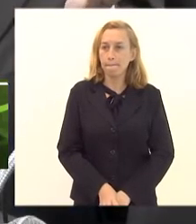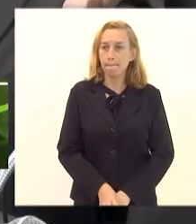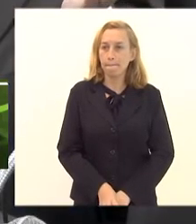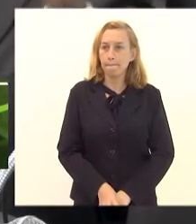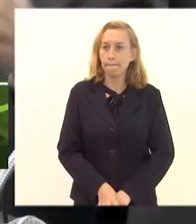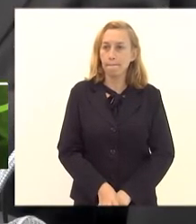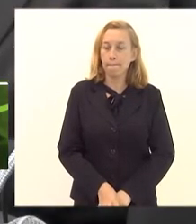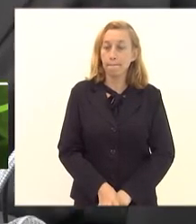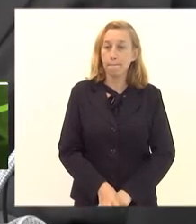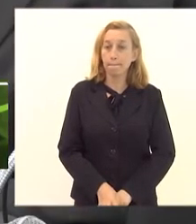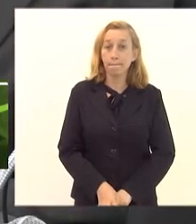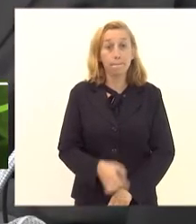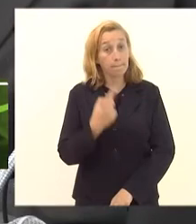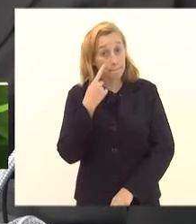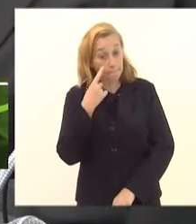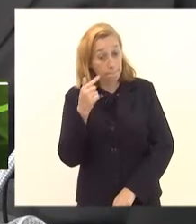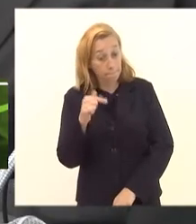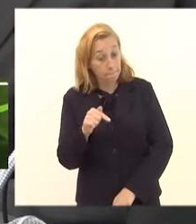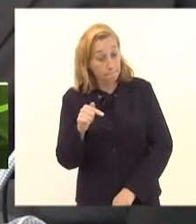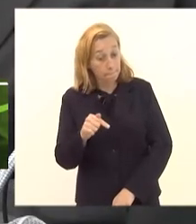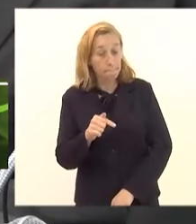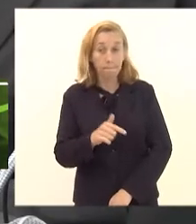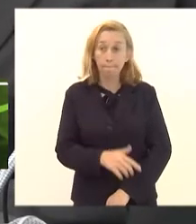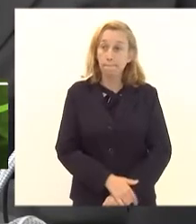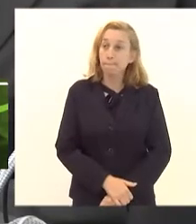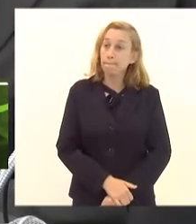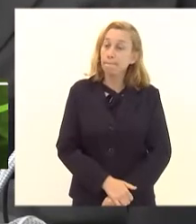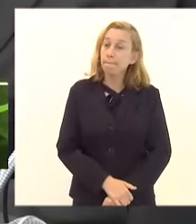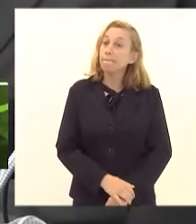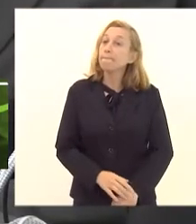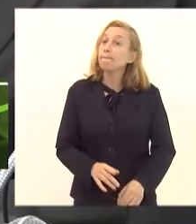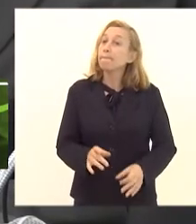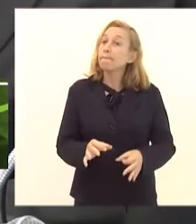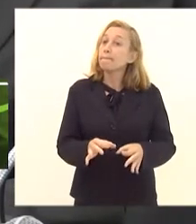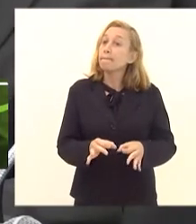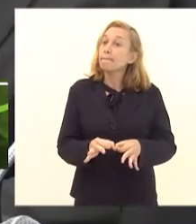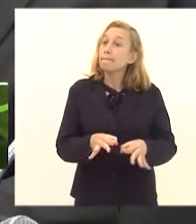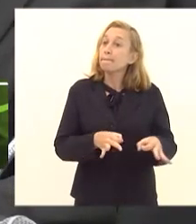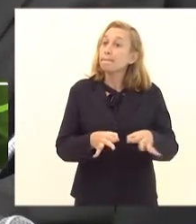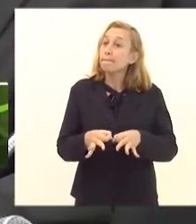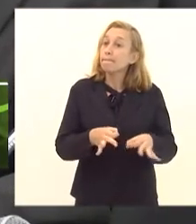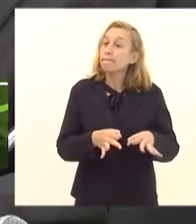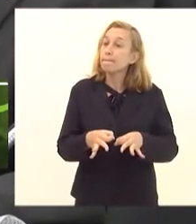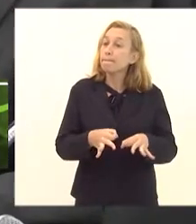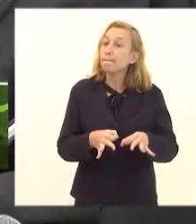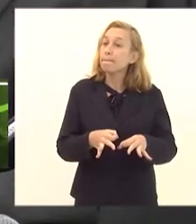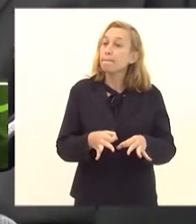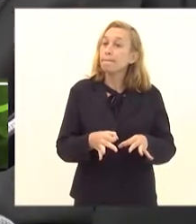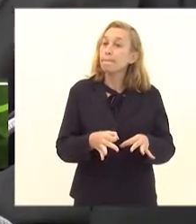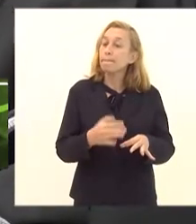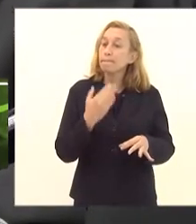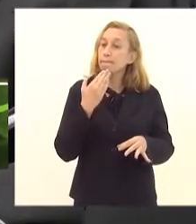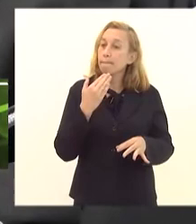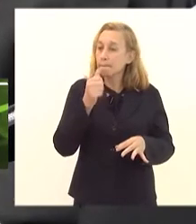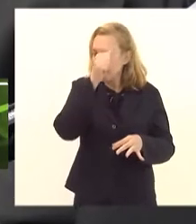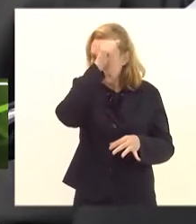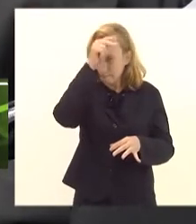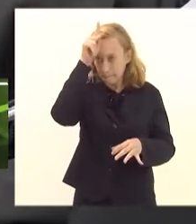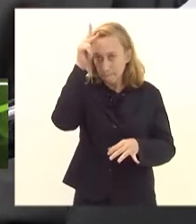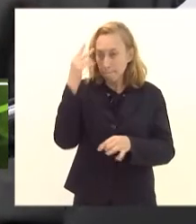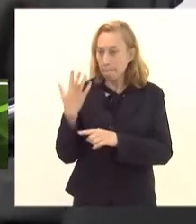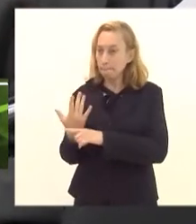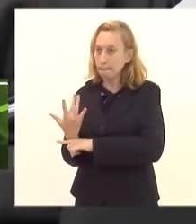Pelo que foi colocado aqui, este projeto foi uma demanda da Prefeitura de